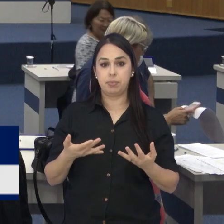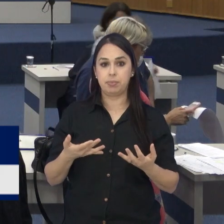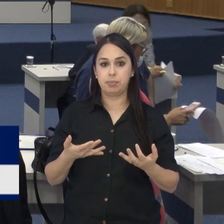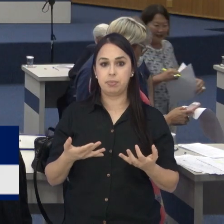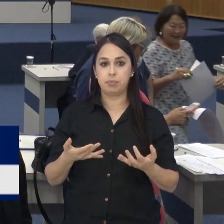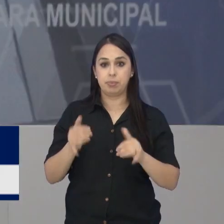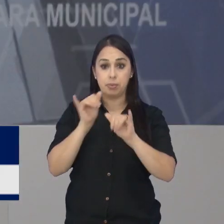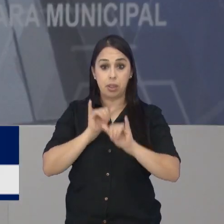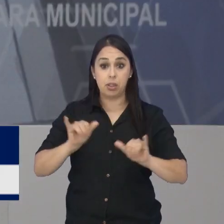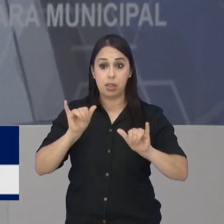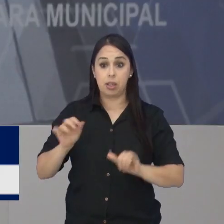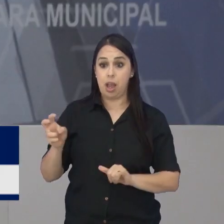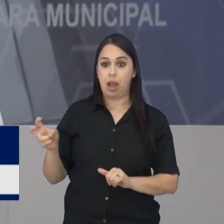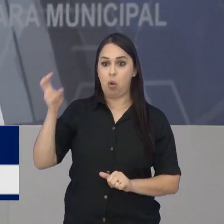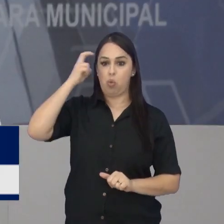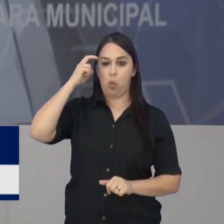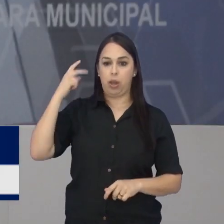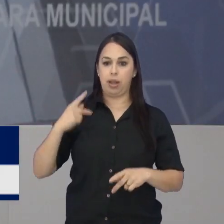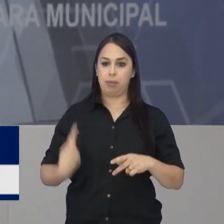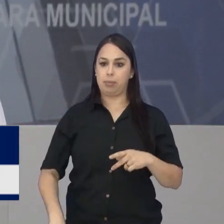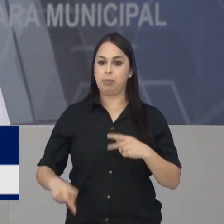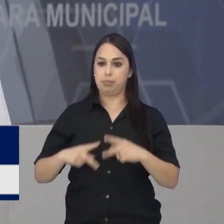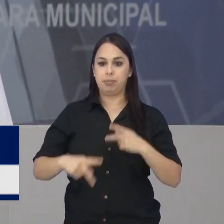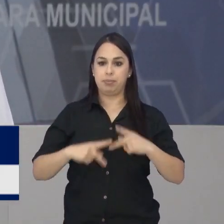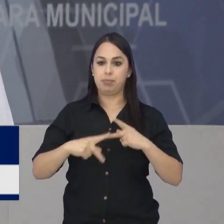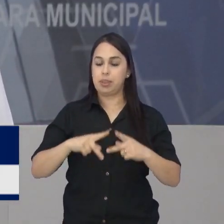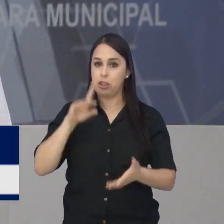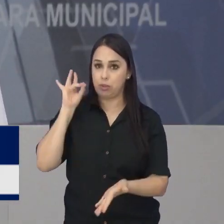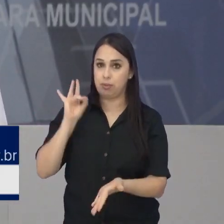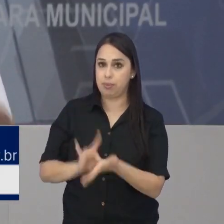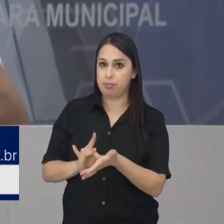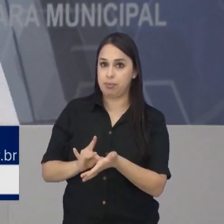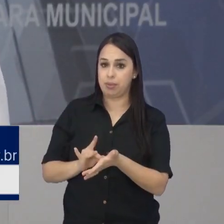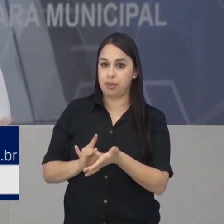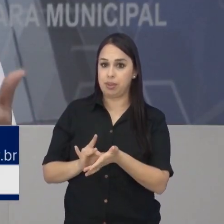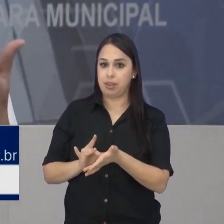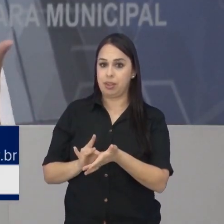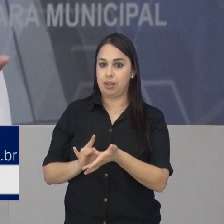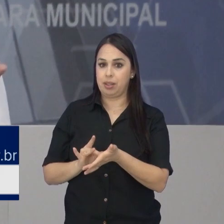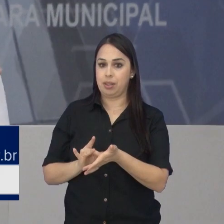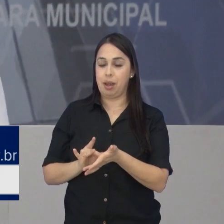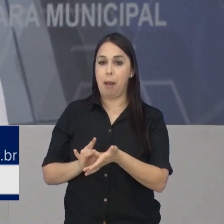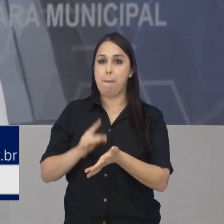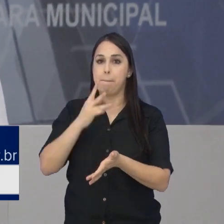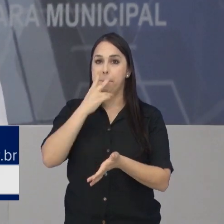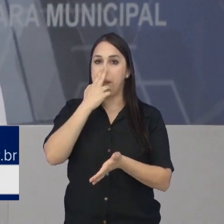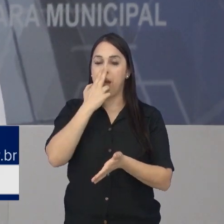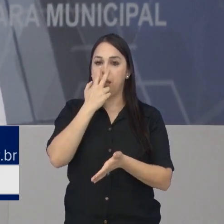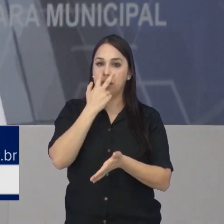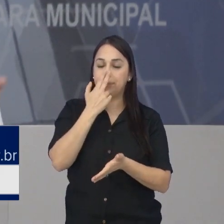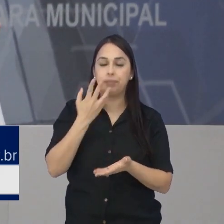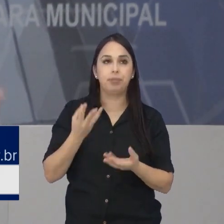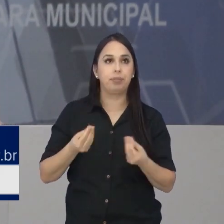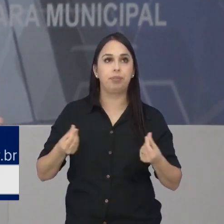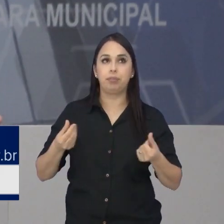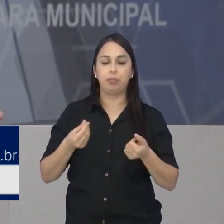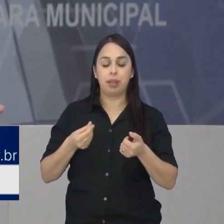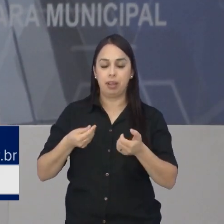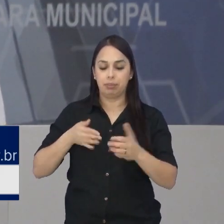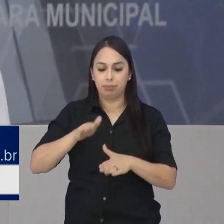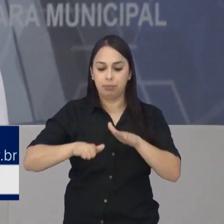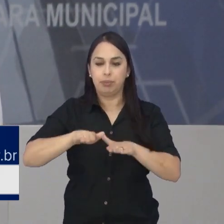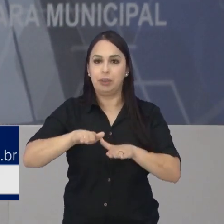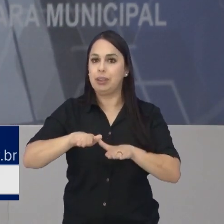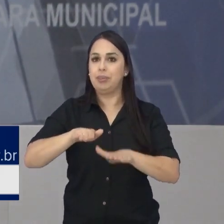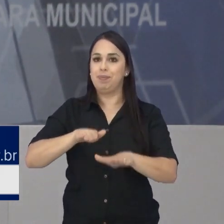dizer que a cultura de São José, na verdade, está caminhando, está dando marcha ré.